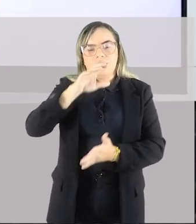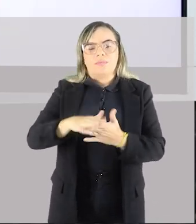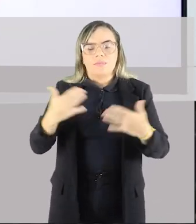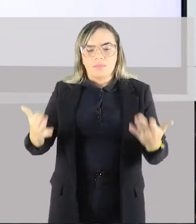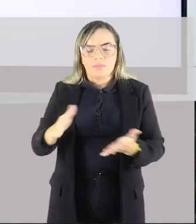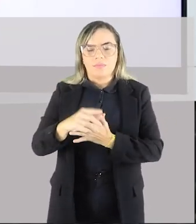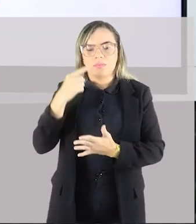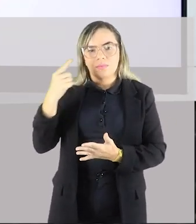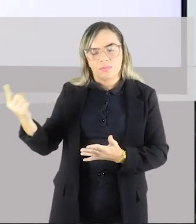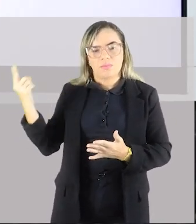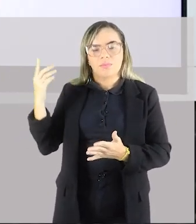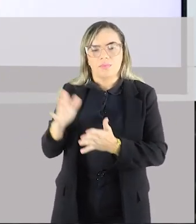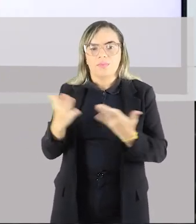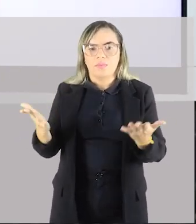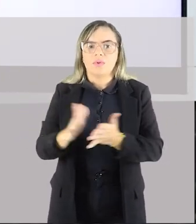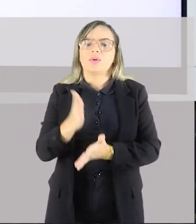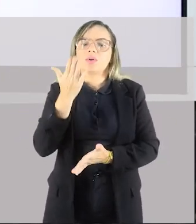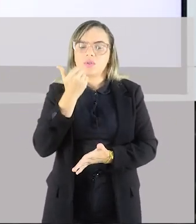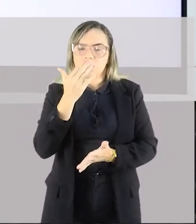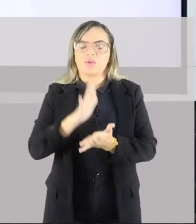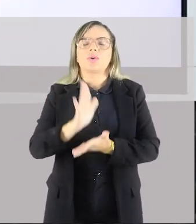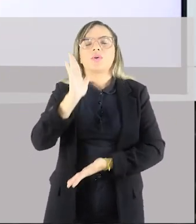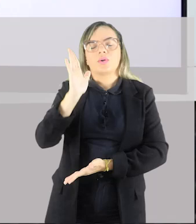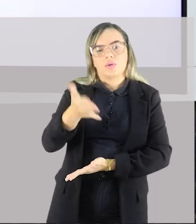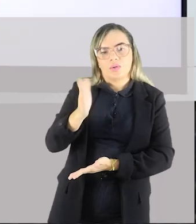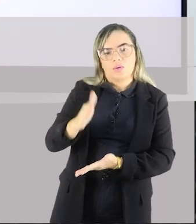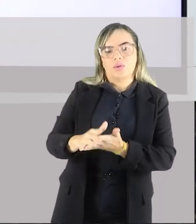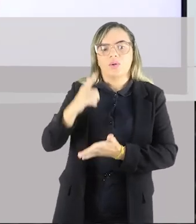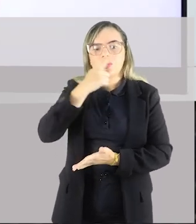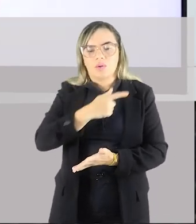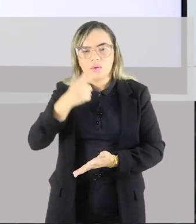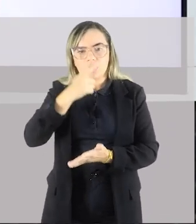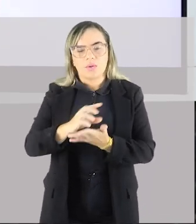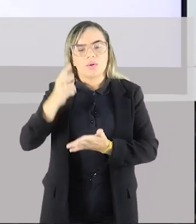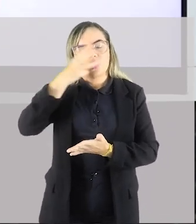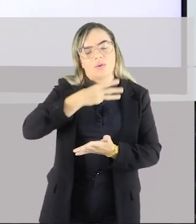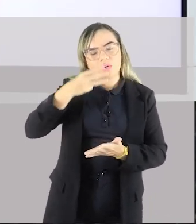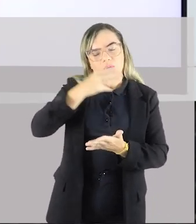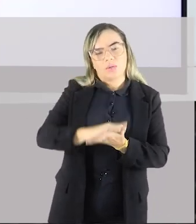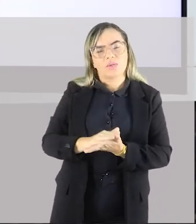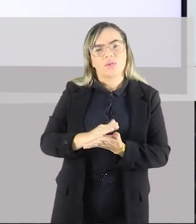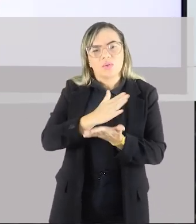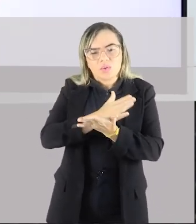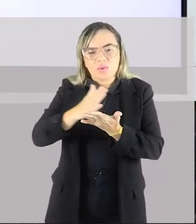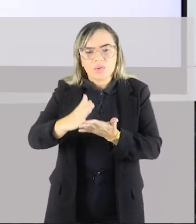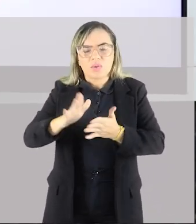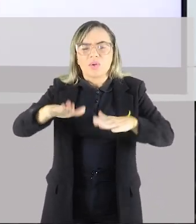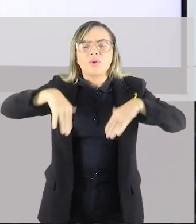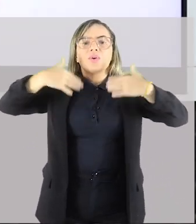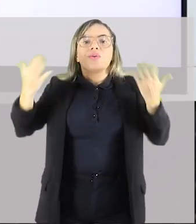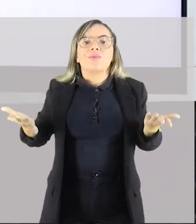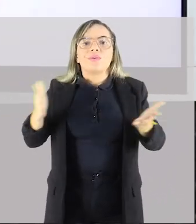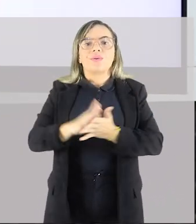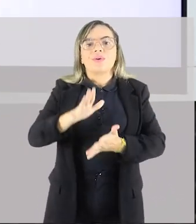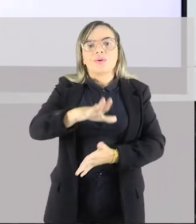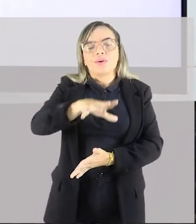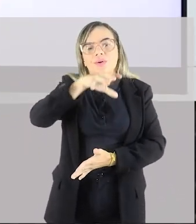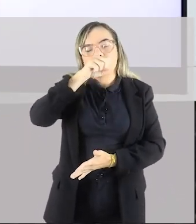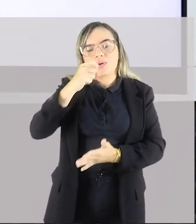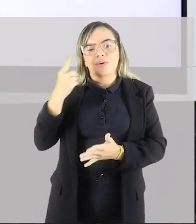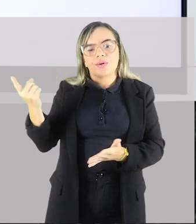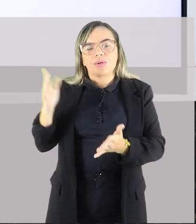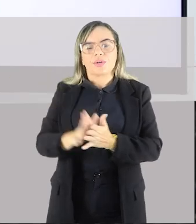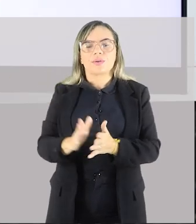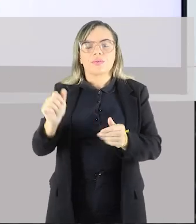Então, o alimento, a gente já está falando, né, da glicose, do açúcar desde o começo. E o oxigênio, que hora que ele entra?